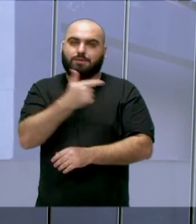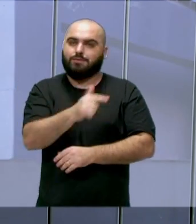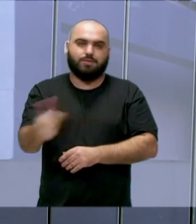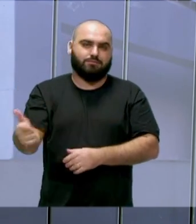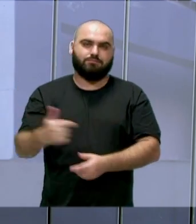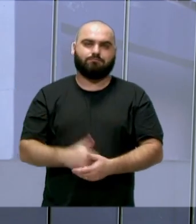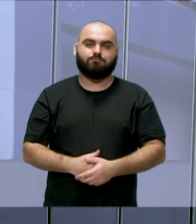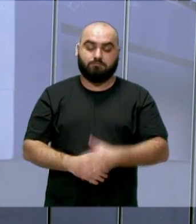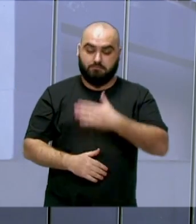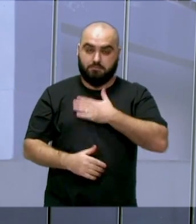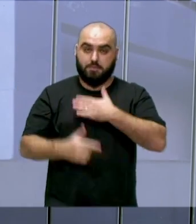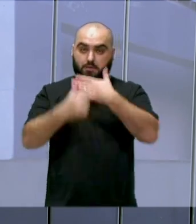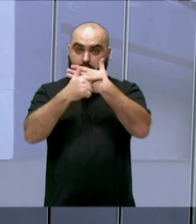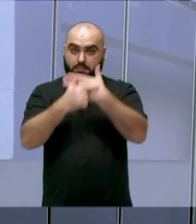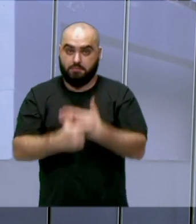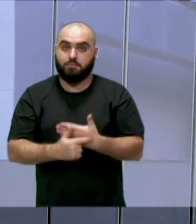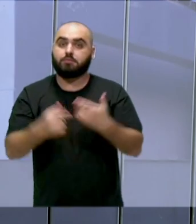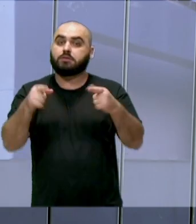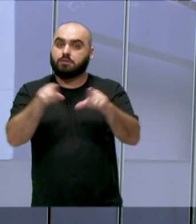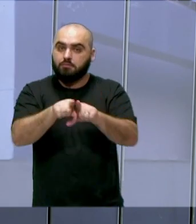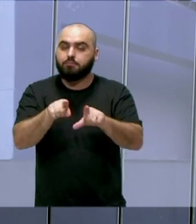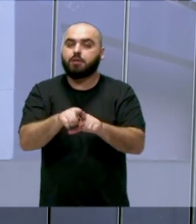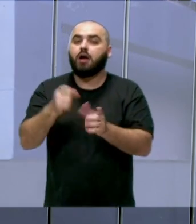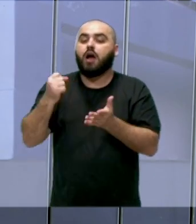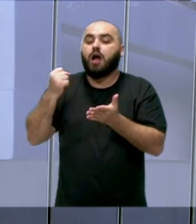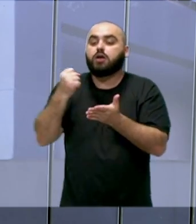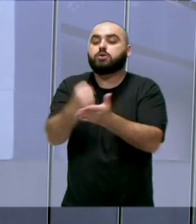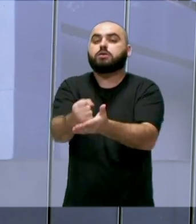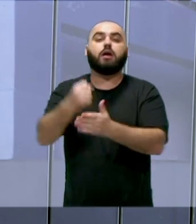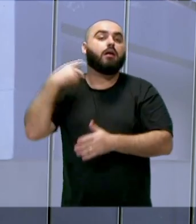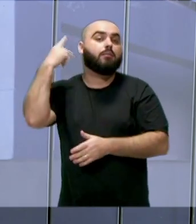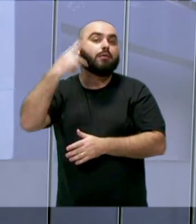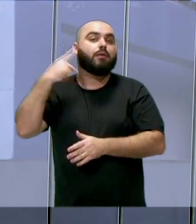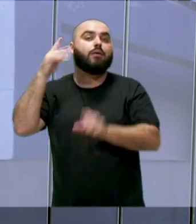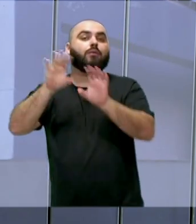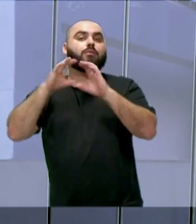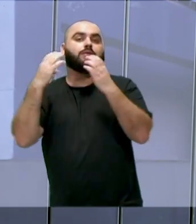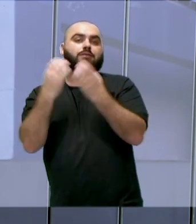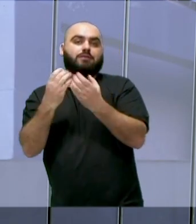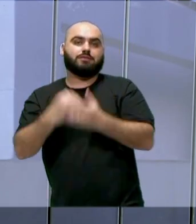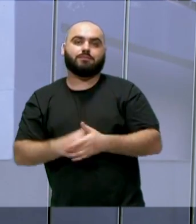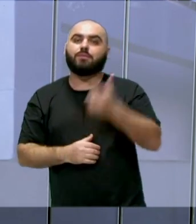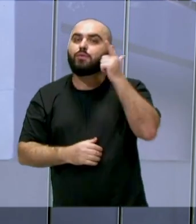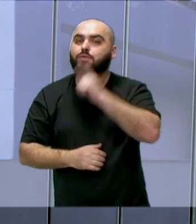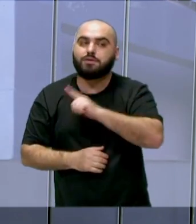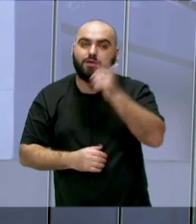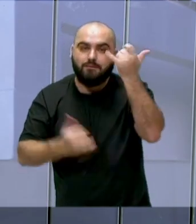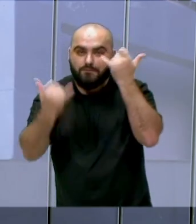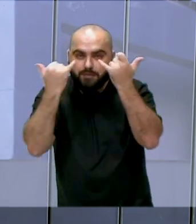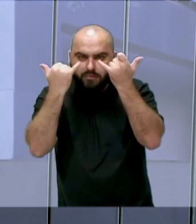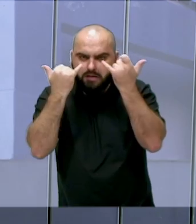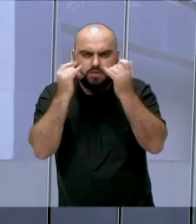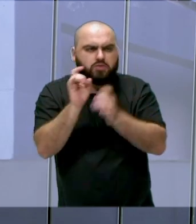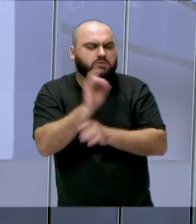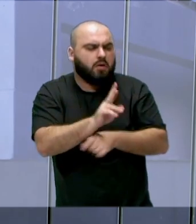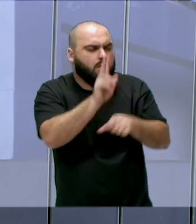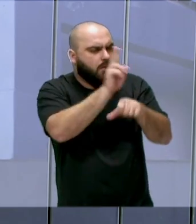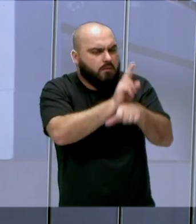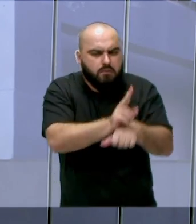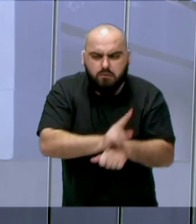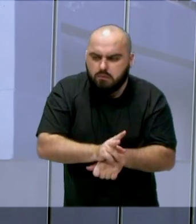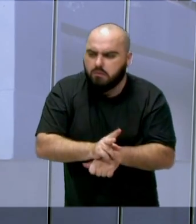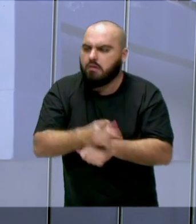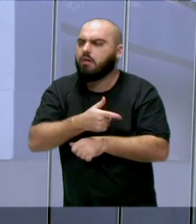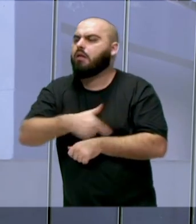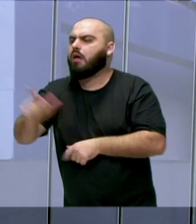como parlamentar também é fazer essa gestão política com a comunidade, trazer essa informação, não só fiscalizar, não só ir